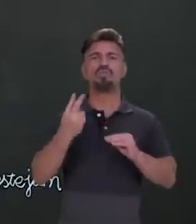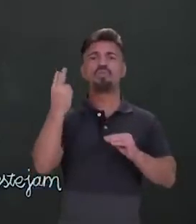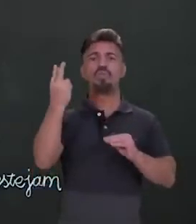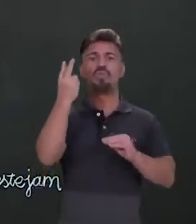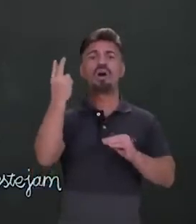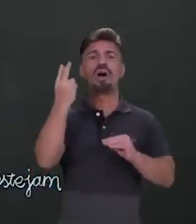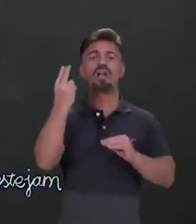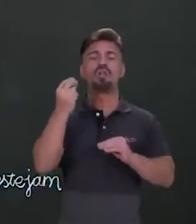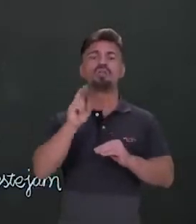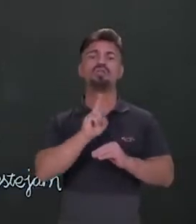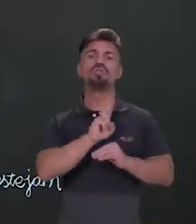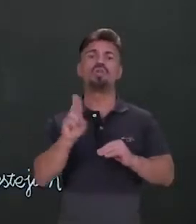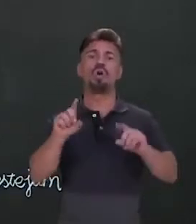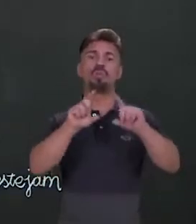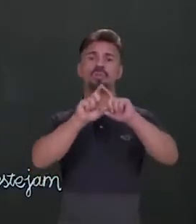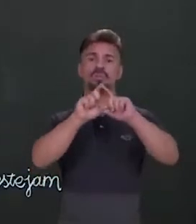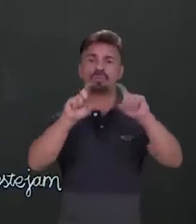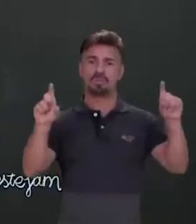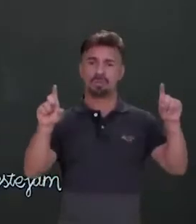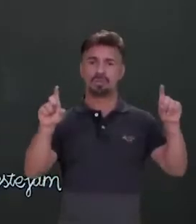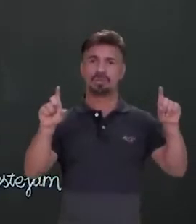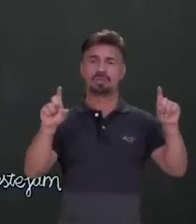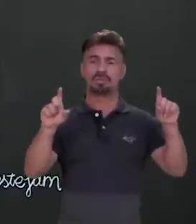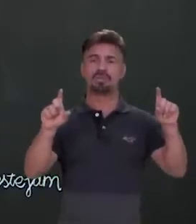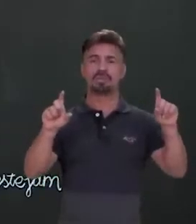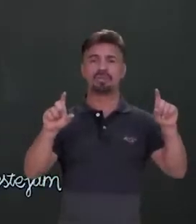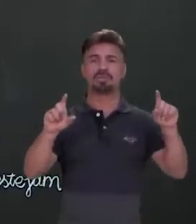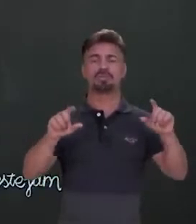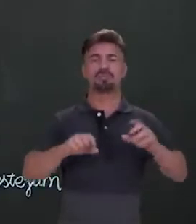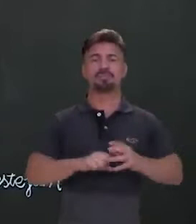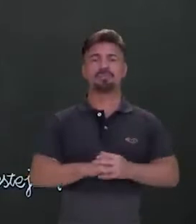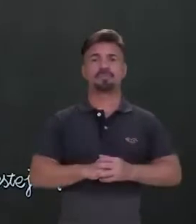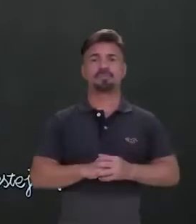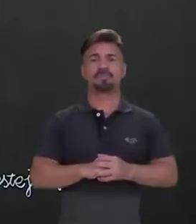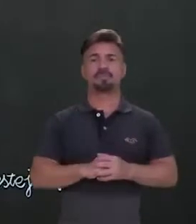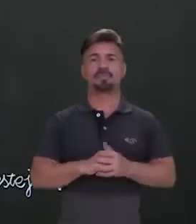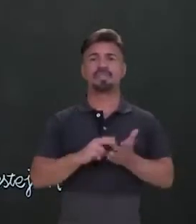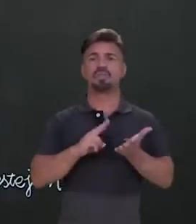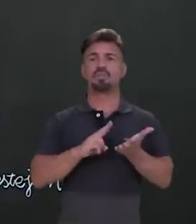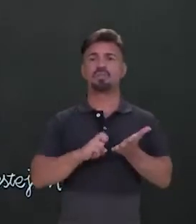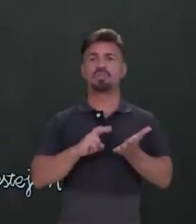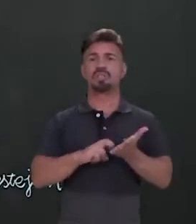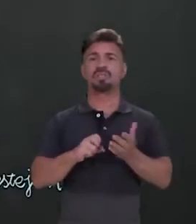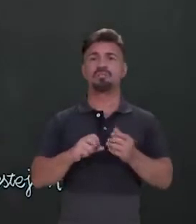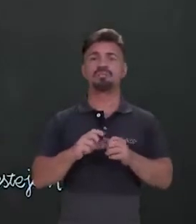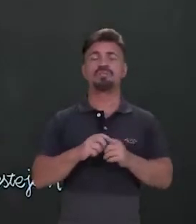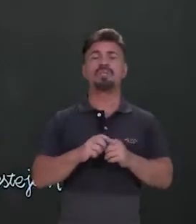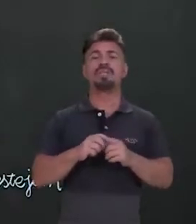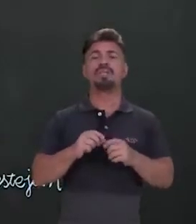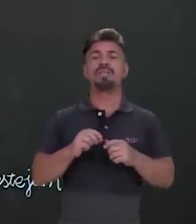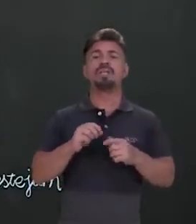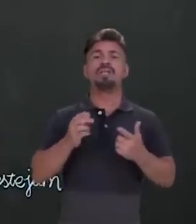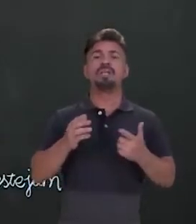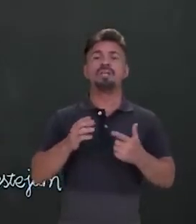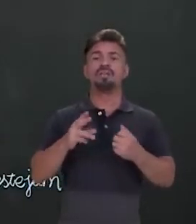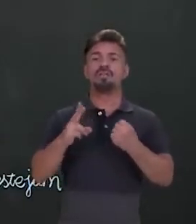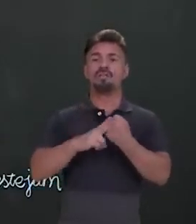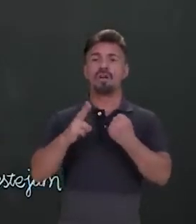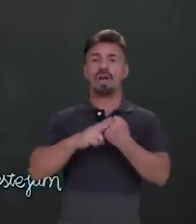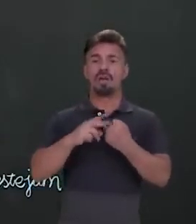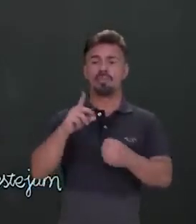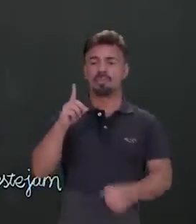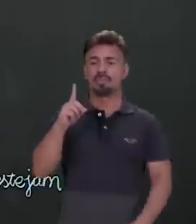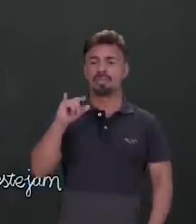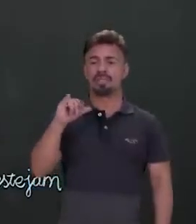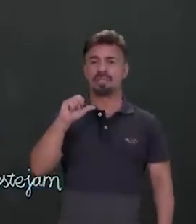valor nominal, é uma oração de valor substantivo. Ela completa o sentido do verbo disse, então